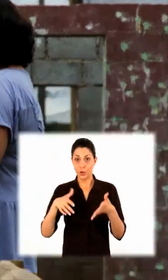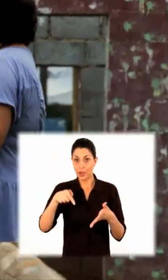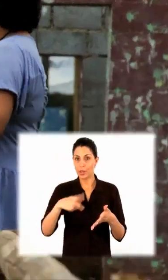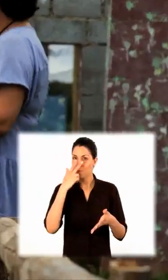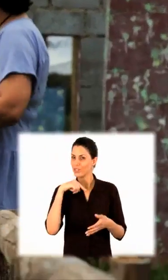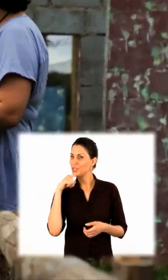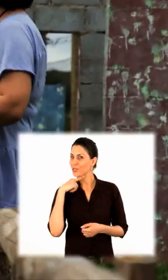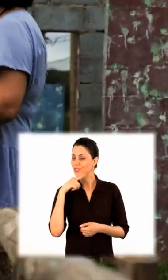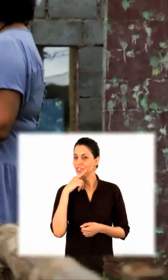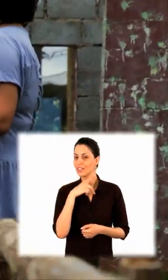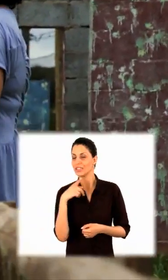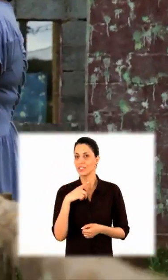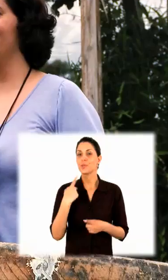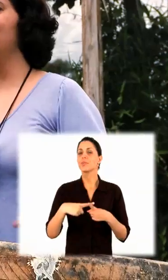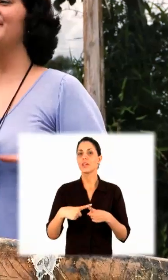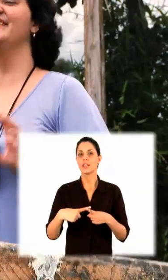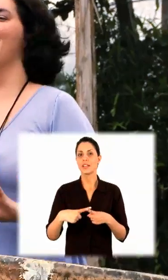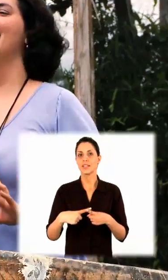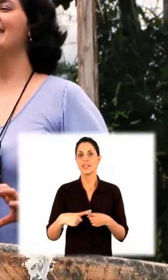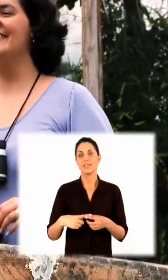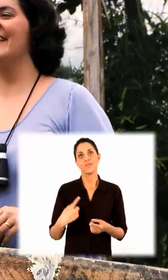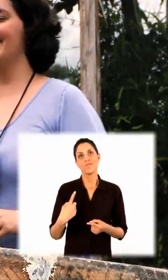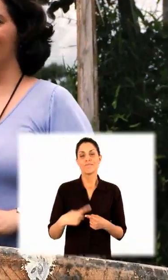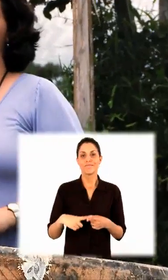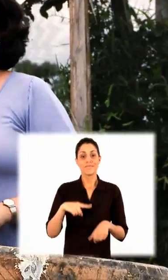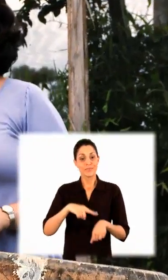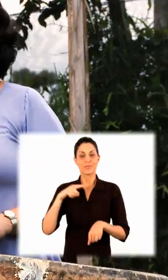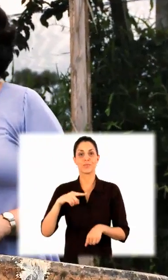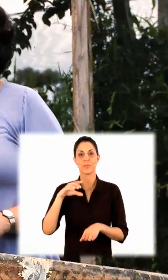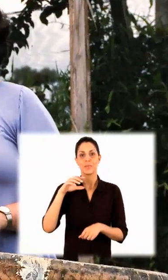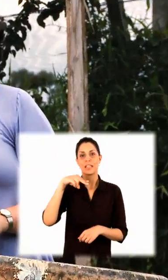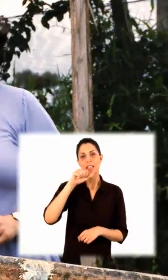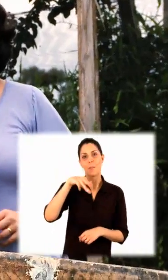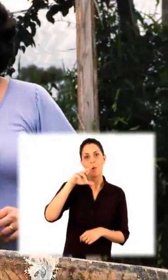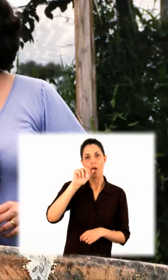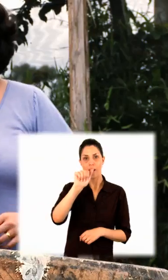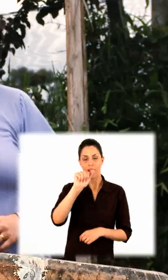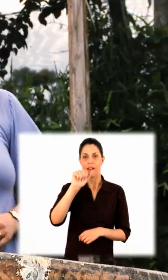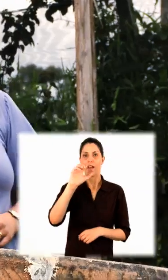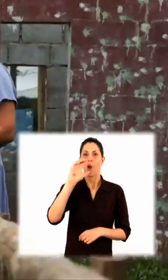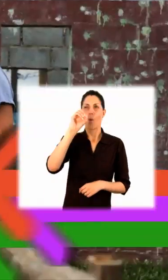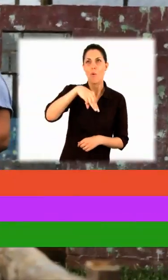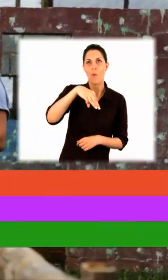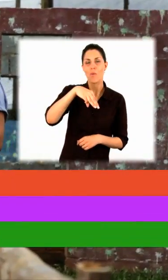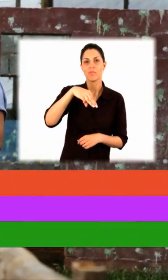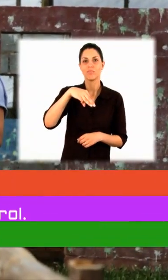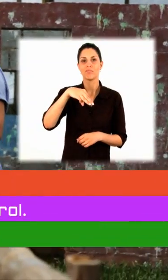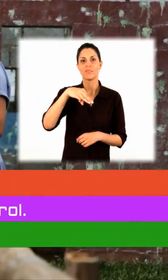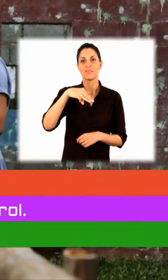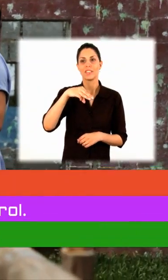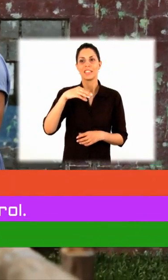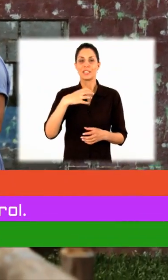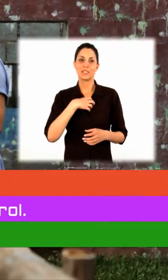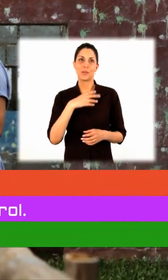Quando chegou aqui, você ficou um pouquinho em dúvida. Fiquei nessa. Por quê? O que aconteceu? Porque namora a Carol, ele tá namorando a Carol. E namora com